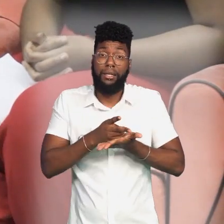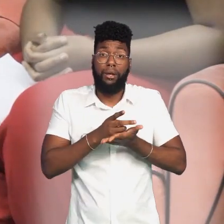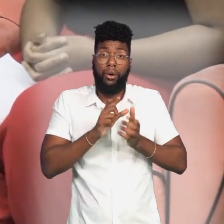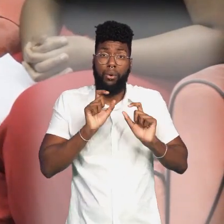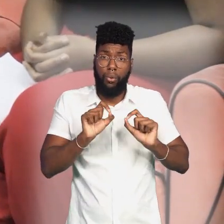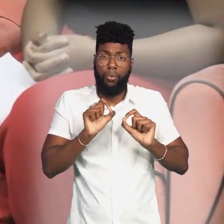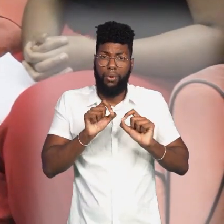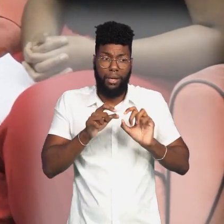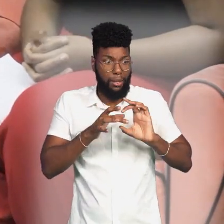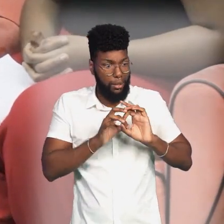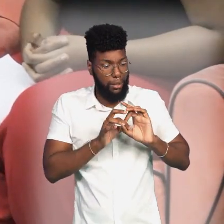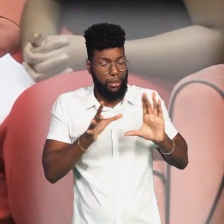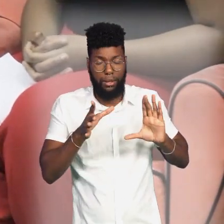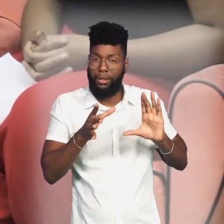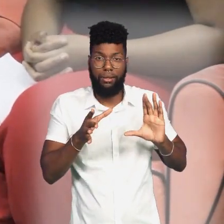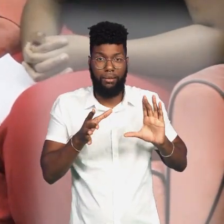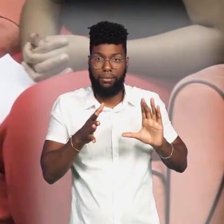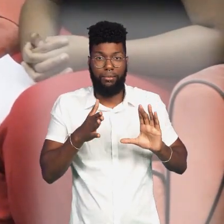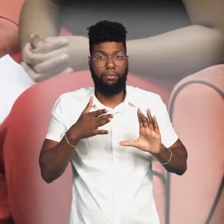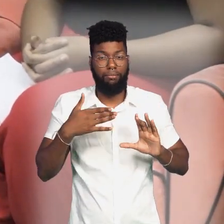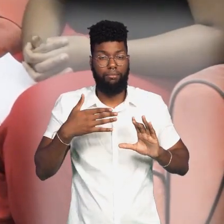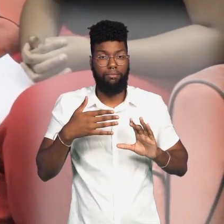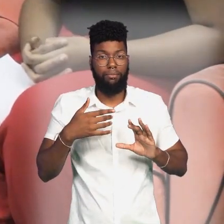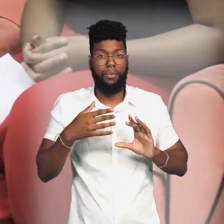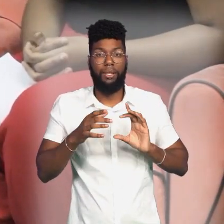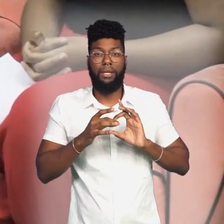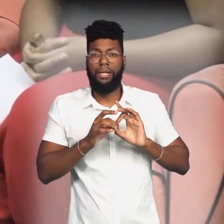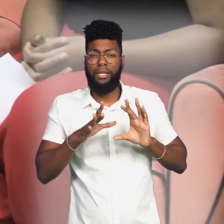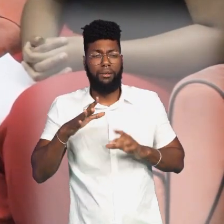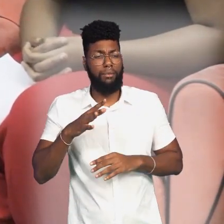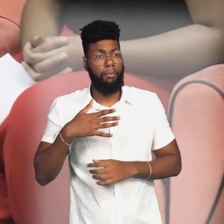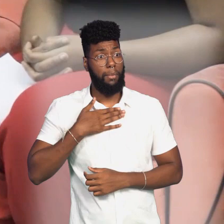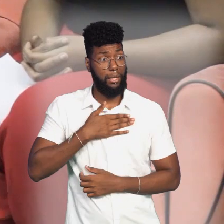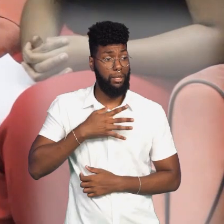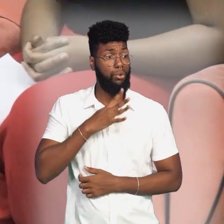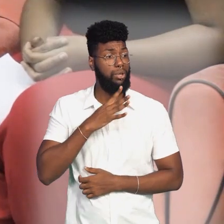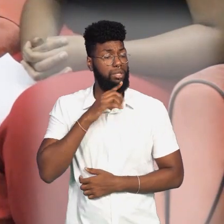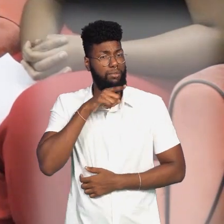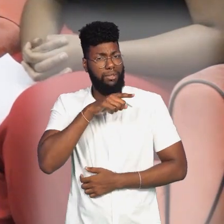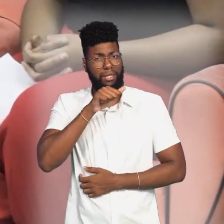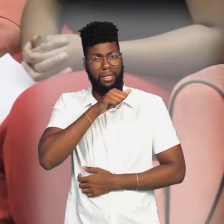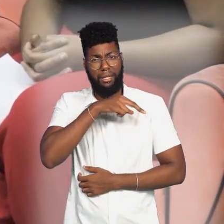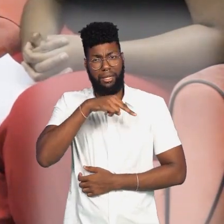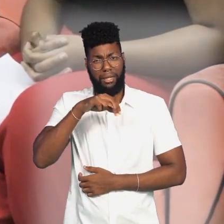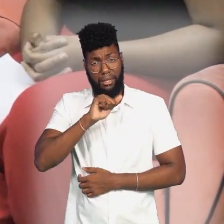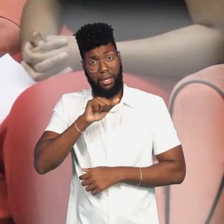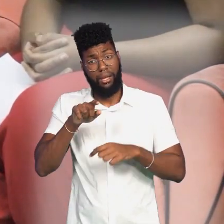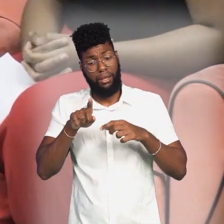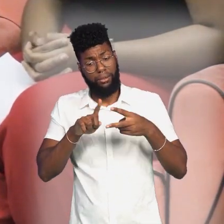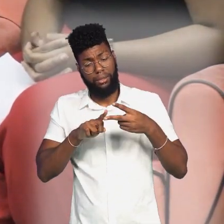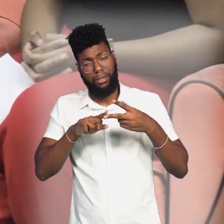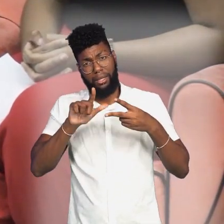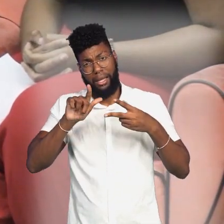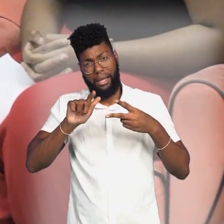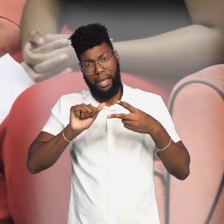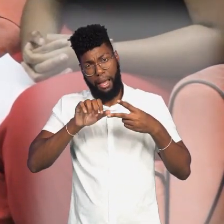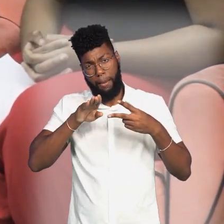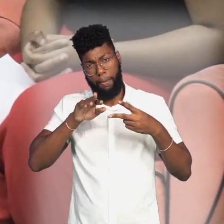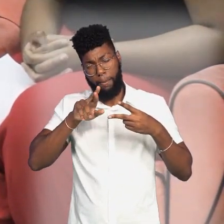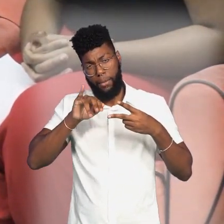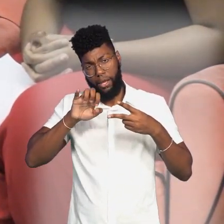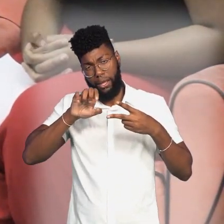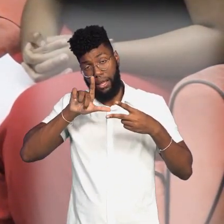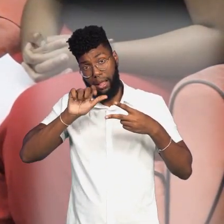à disposição e conhecer você, Ana, e Gabriela também. Aliás, eu tenho um